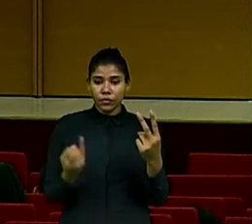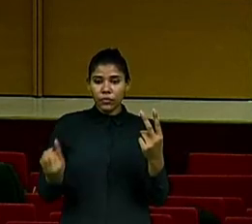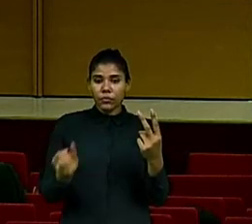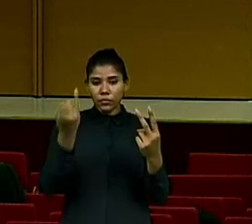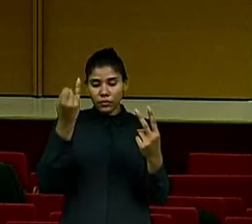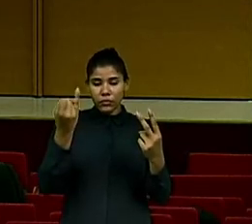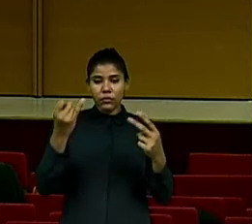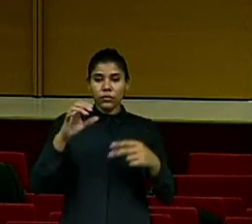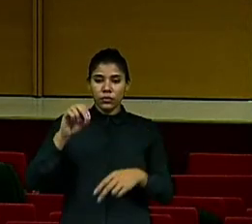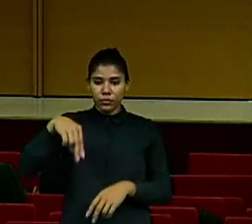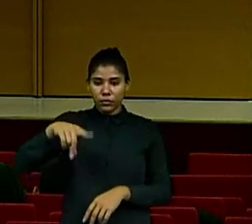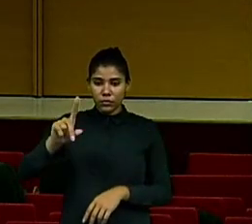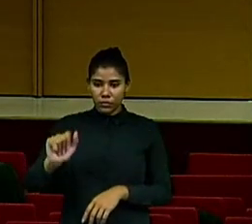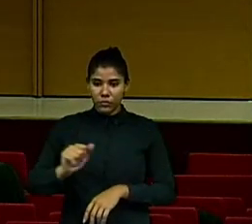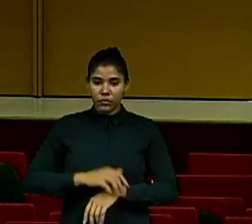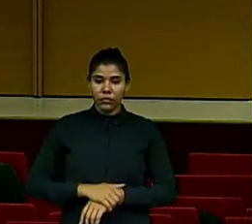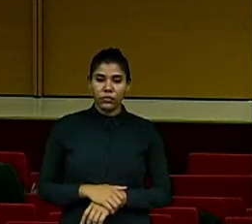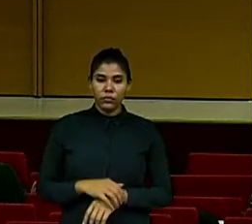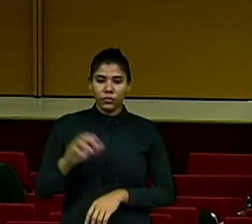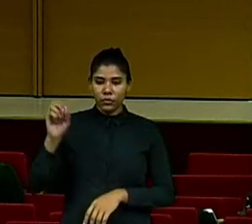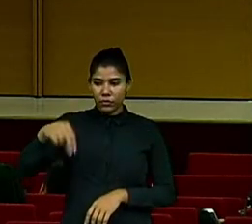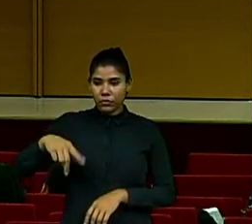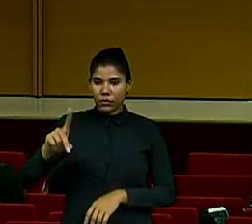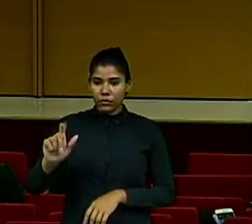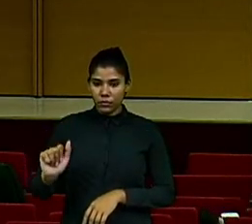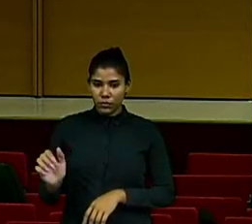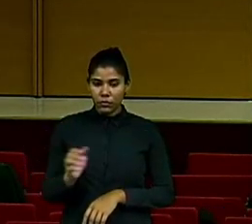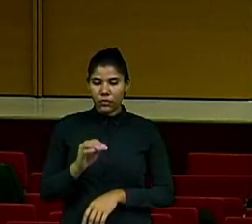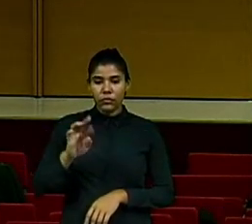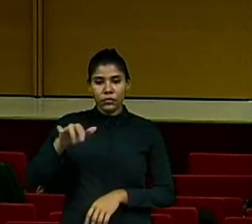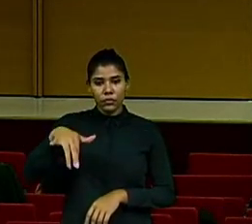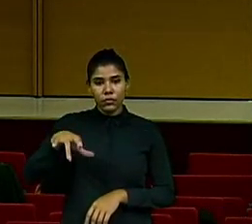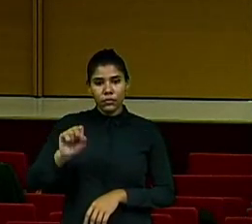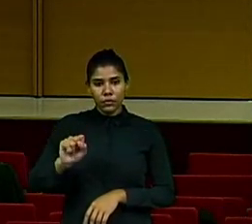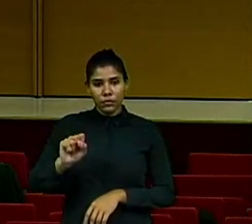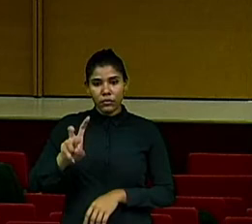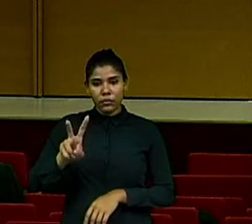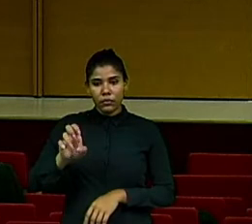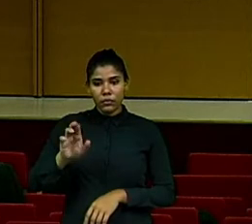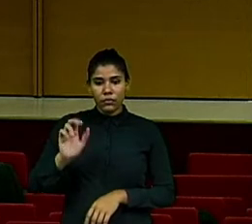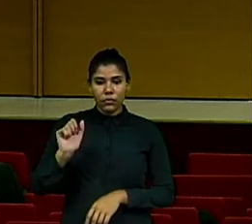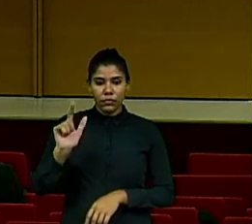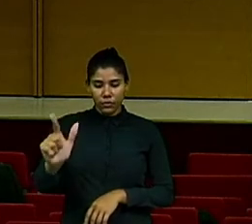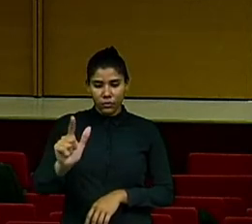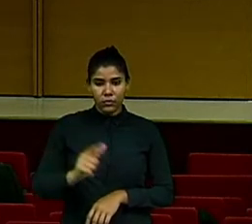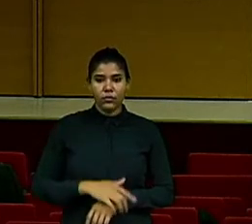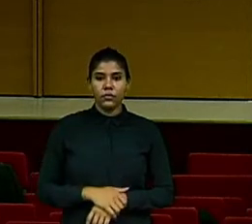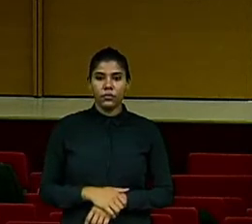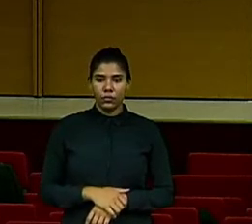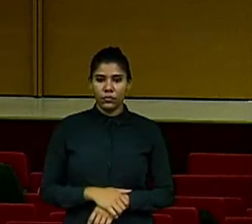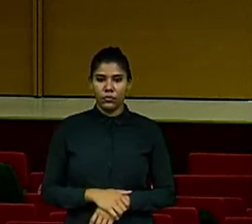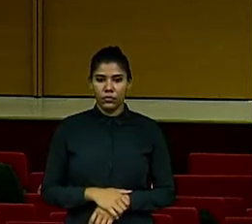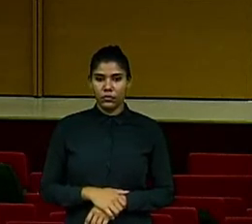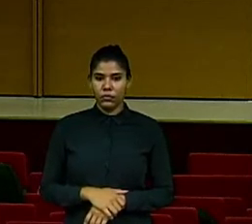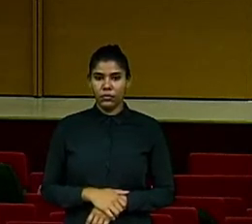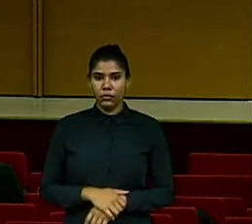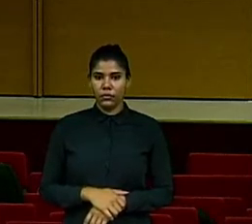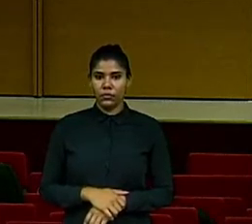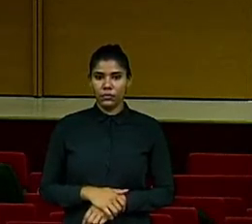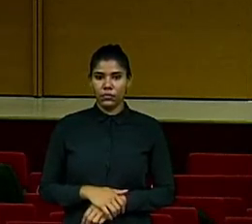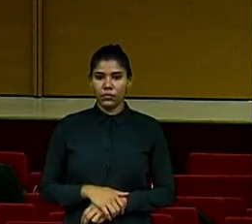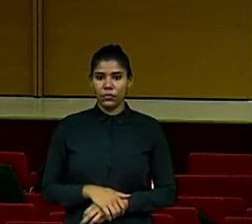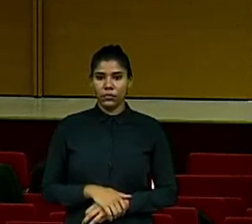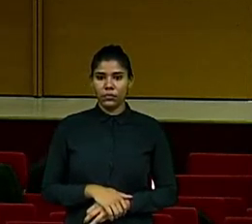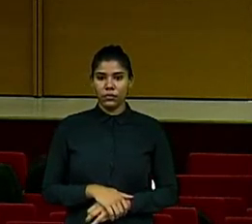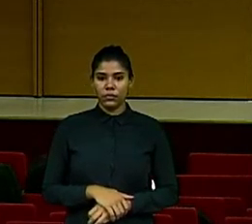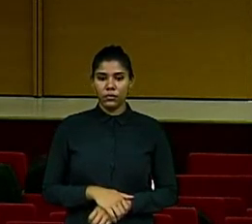das ondas a onda transversal que é oscilação na vertical e a propagação na horizontal